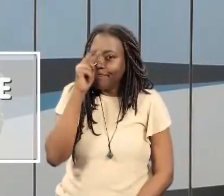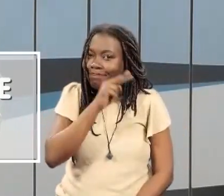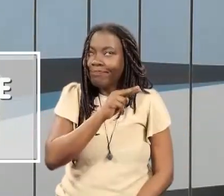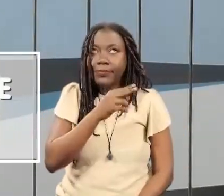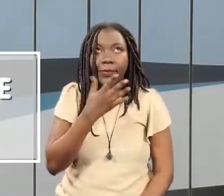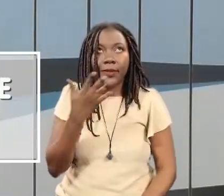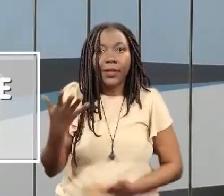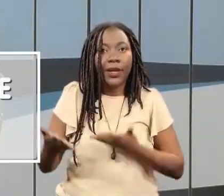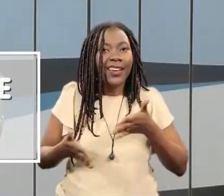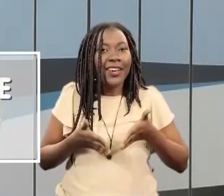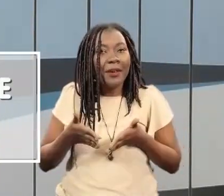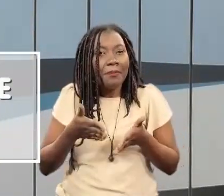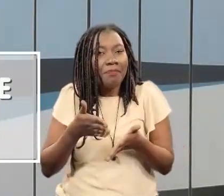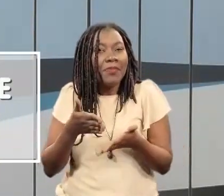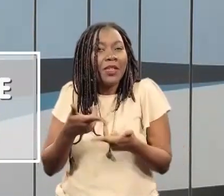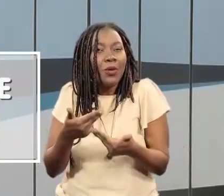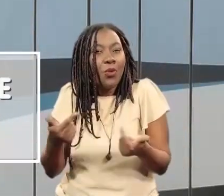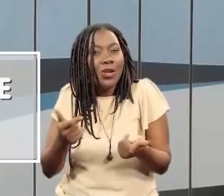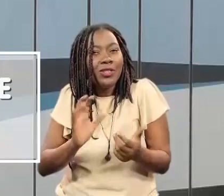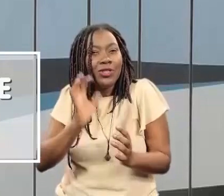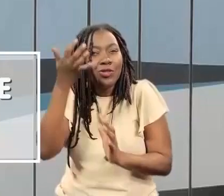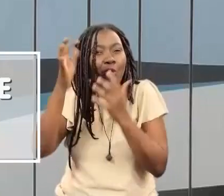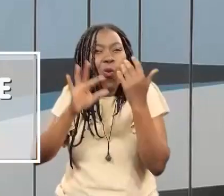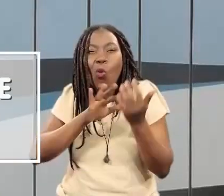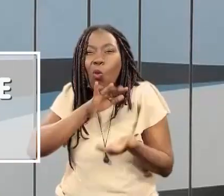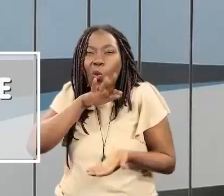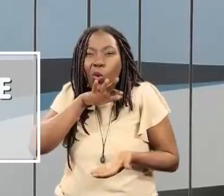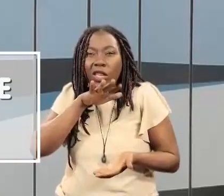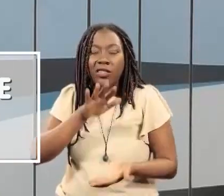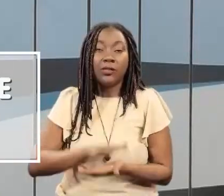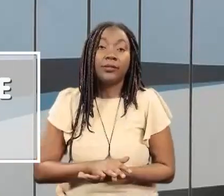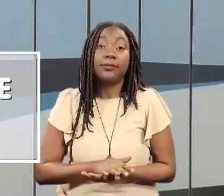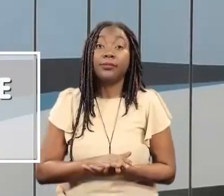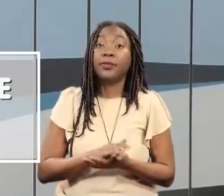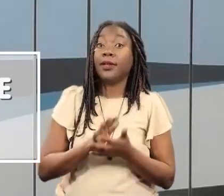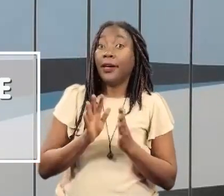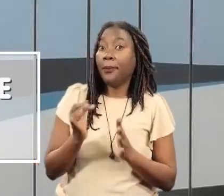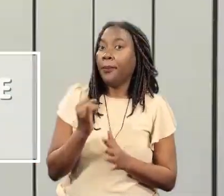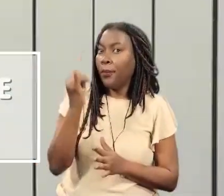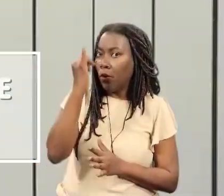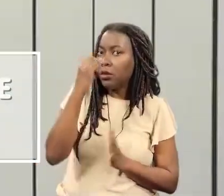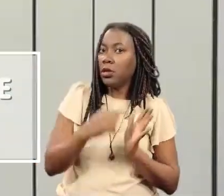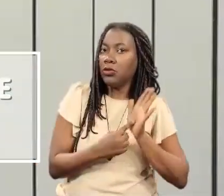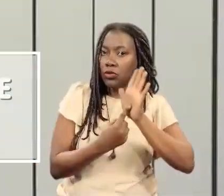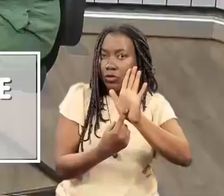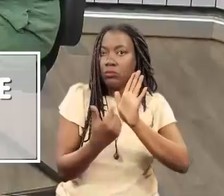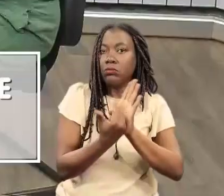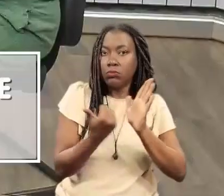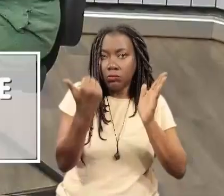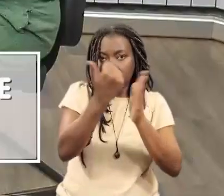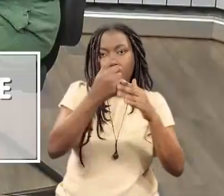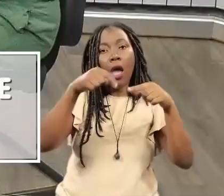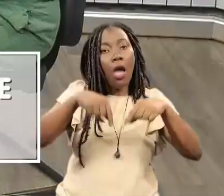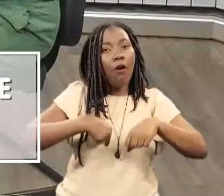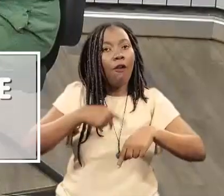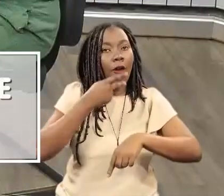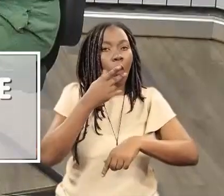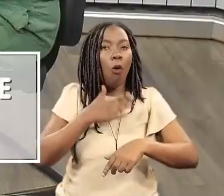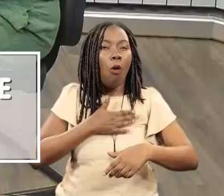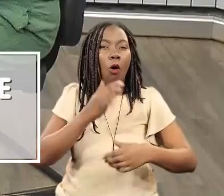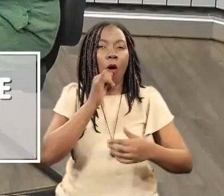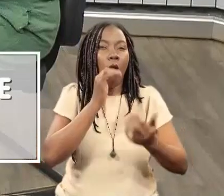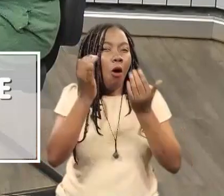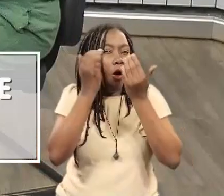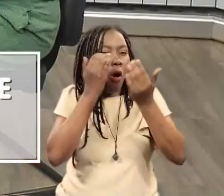caminho para coisas ruins que podem surgir. Então, né? Laís, é importante a gente ressaltar aqui, né? Eu falei, né? Pode comparar com